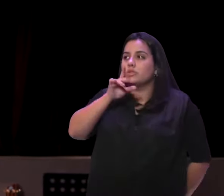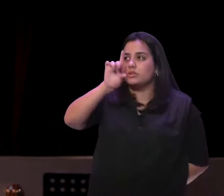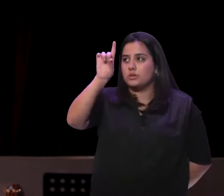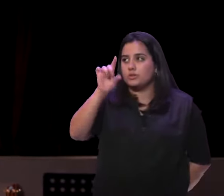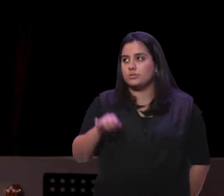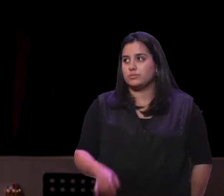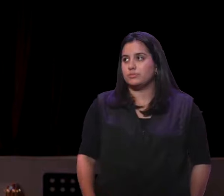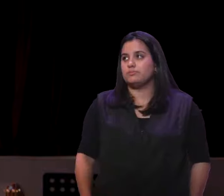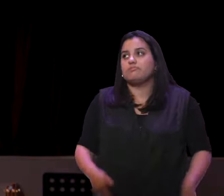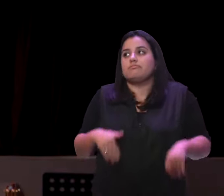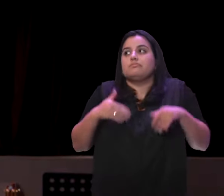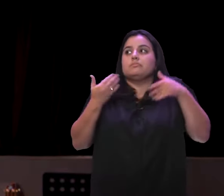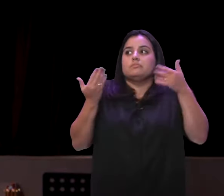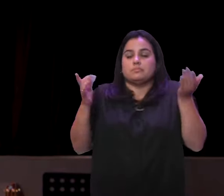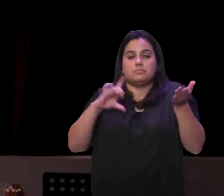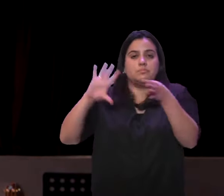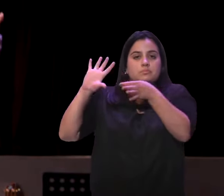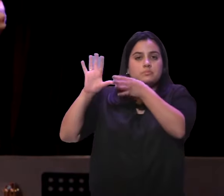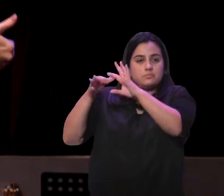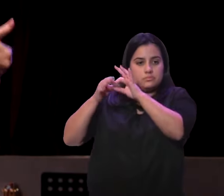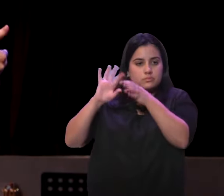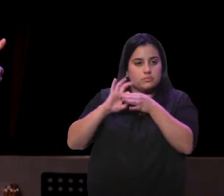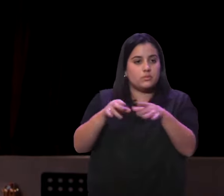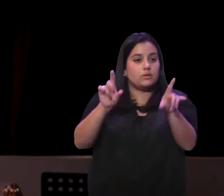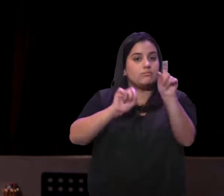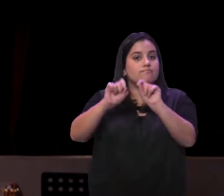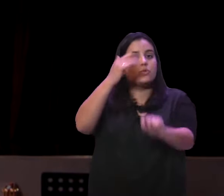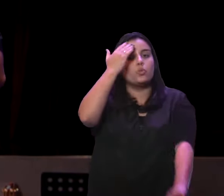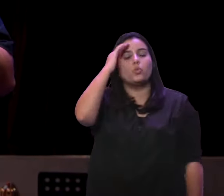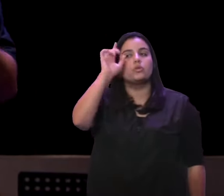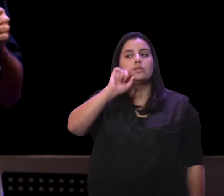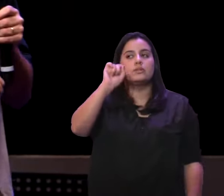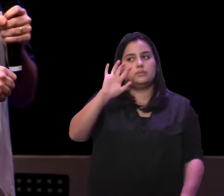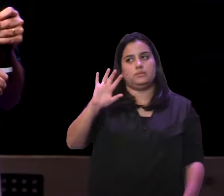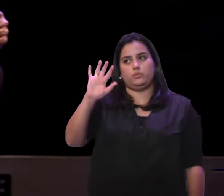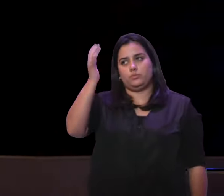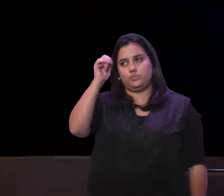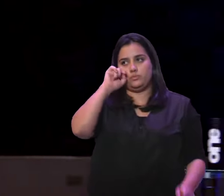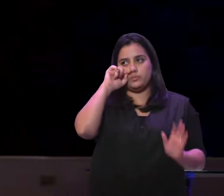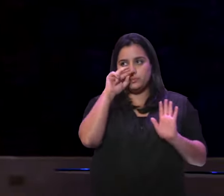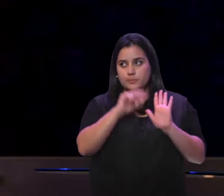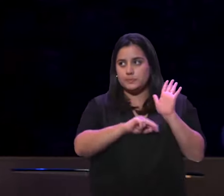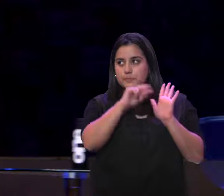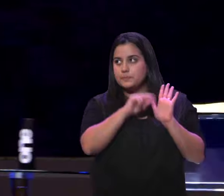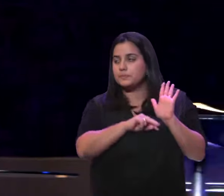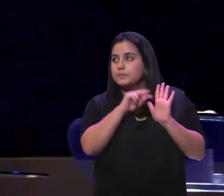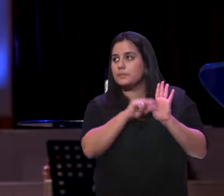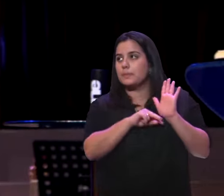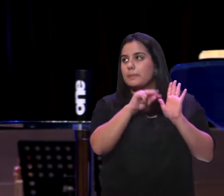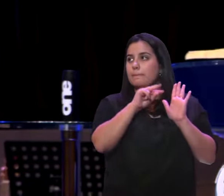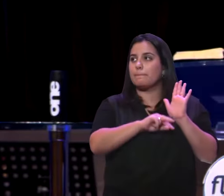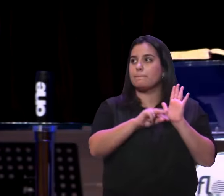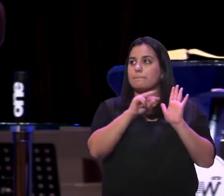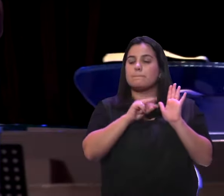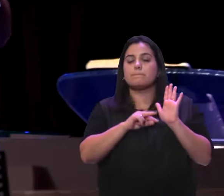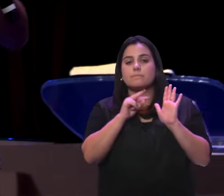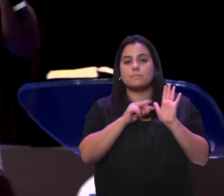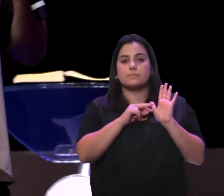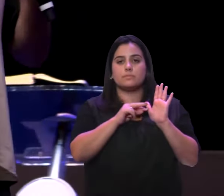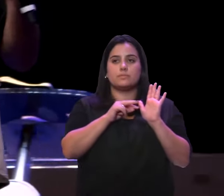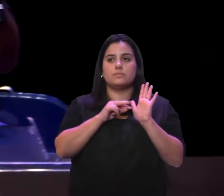eu trouxe esse contexto para você entender o que estava acontecendo aqui nesse texto que nós lemos. Nesse texto, a